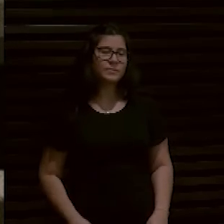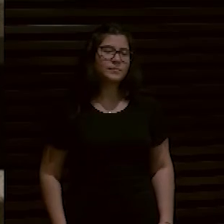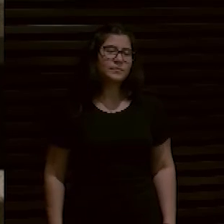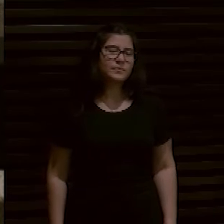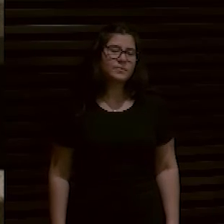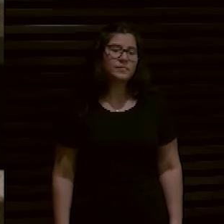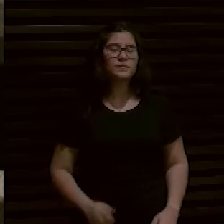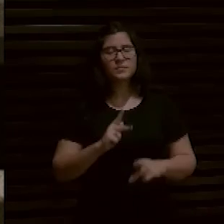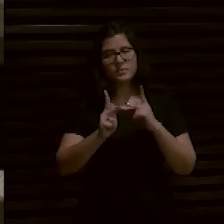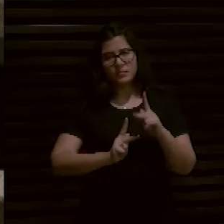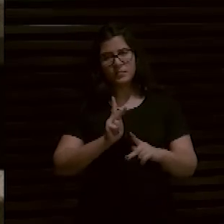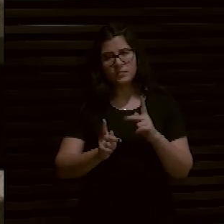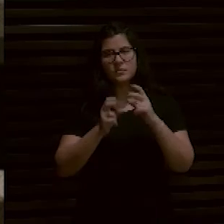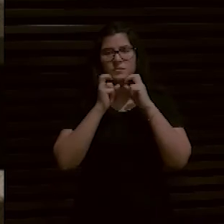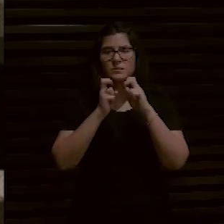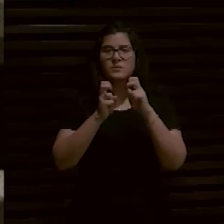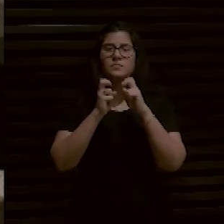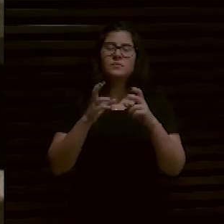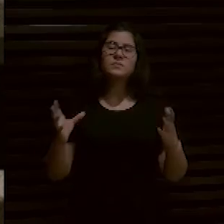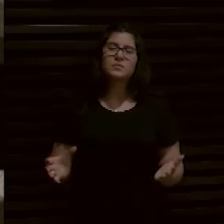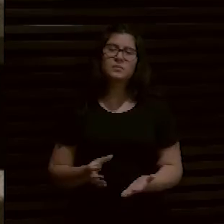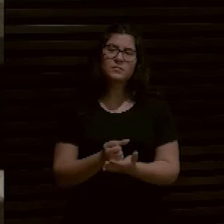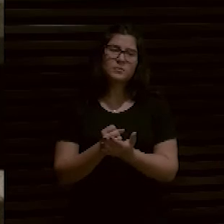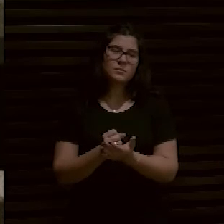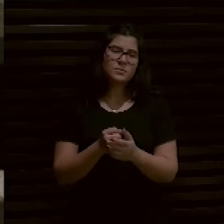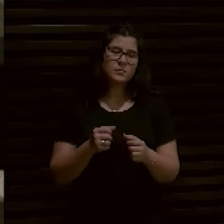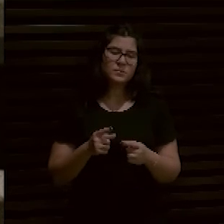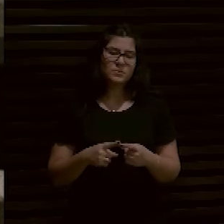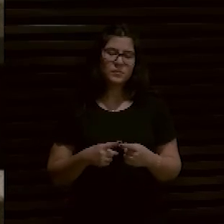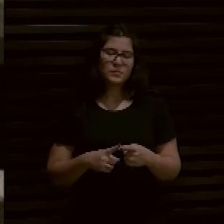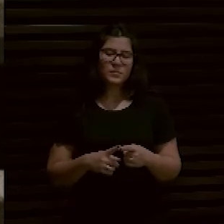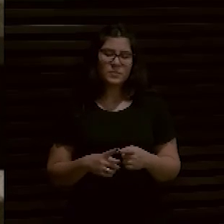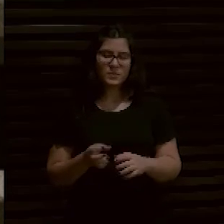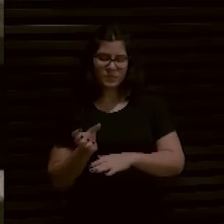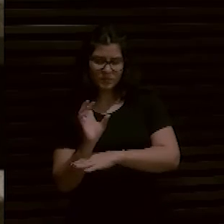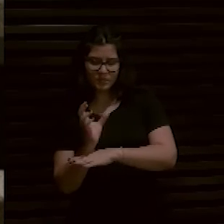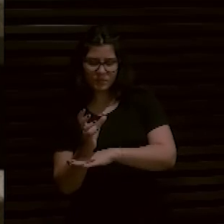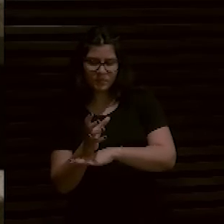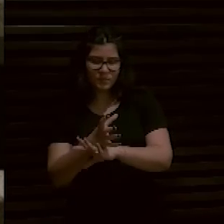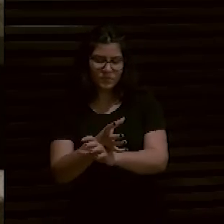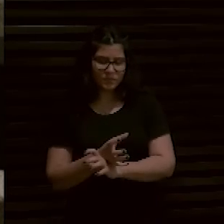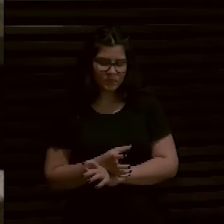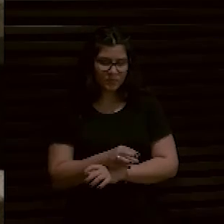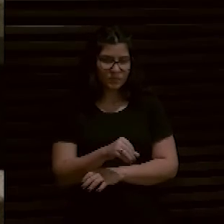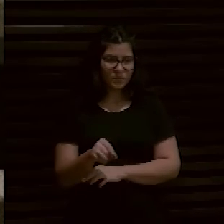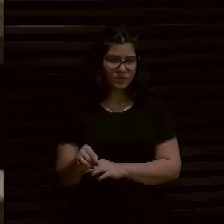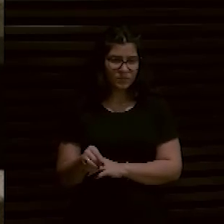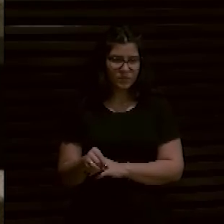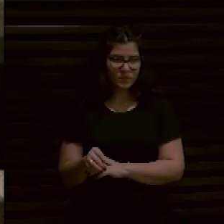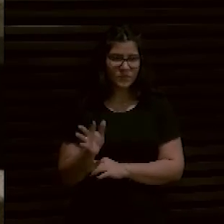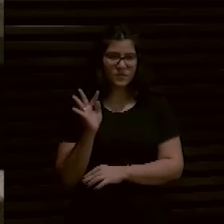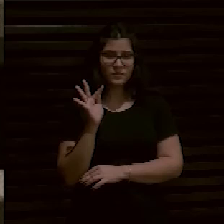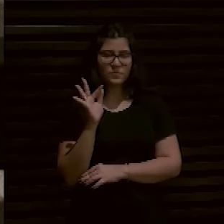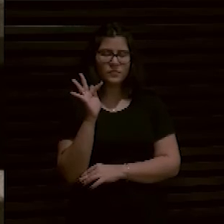que clamam salvação porque estão plantados no deserto de suas próprias forças, fadados à